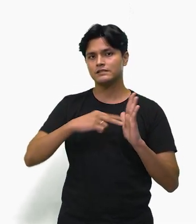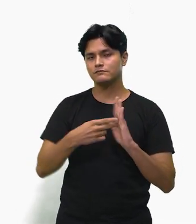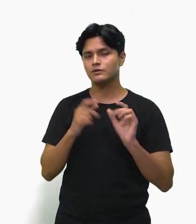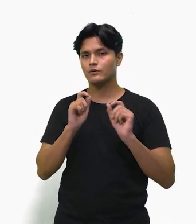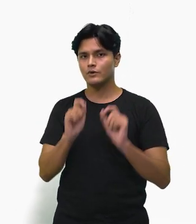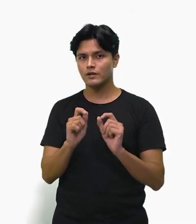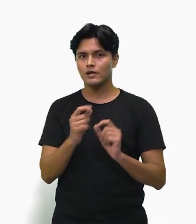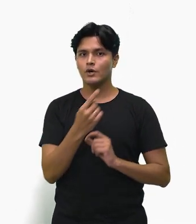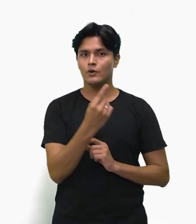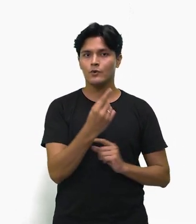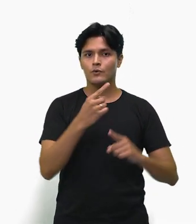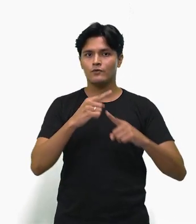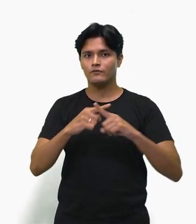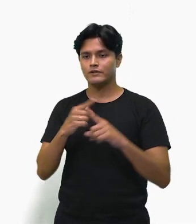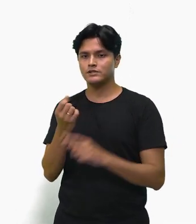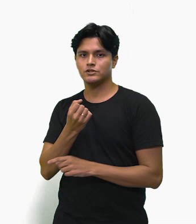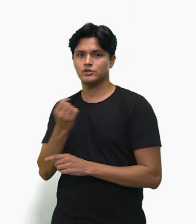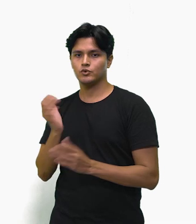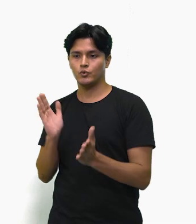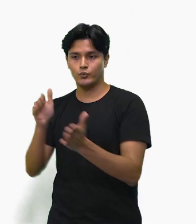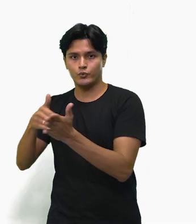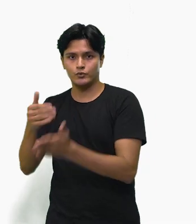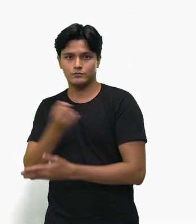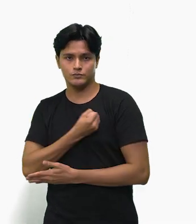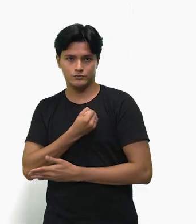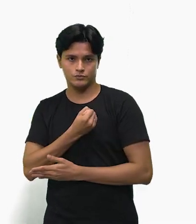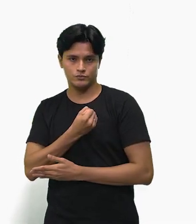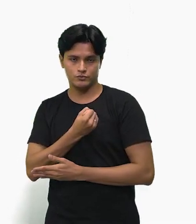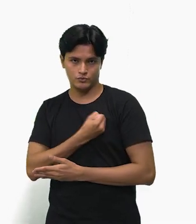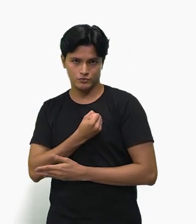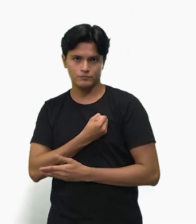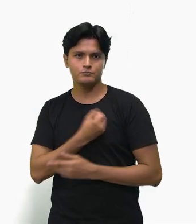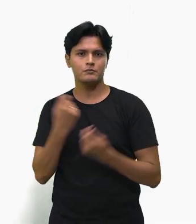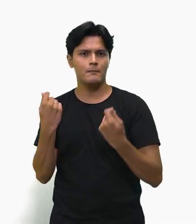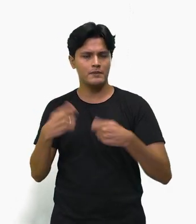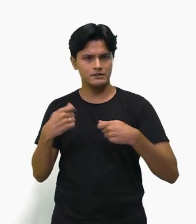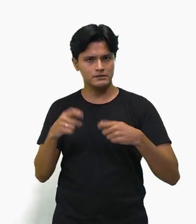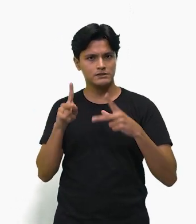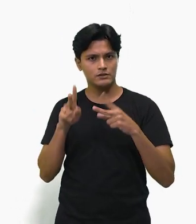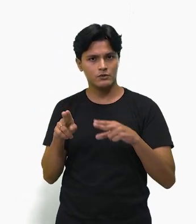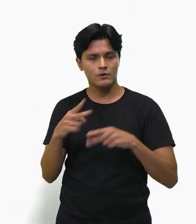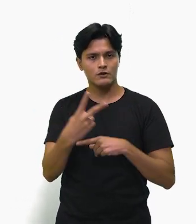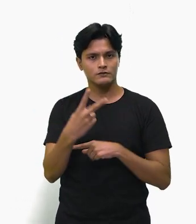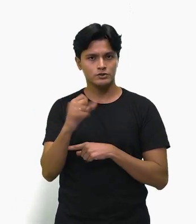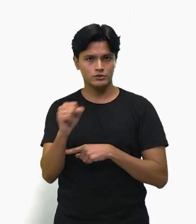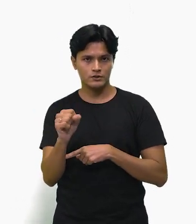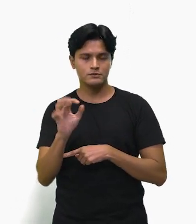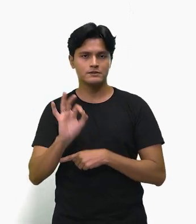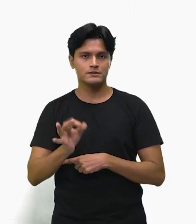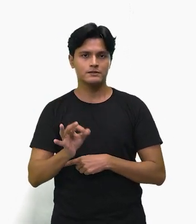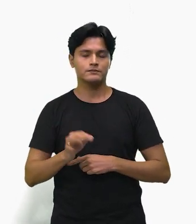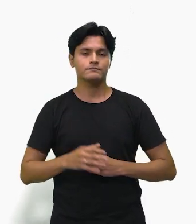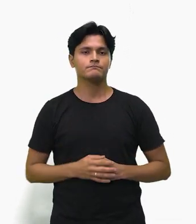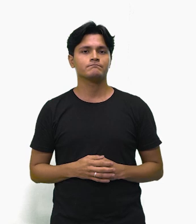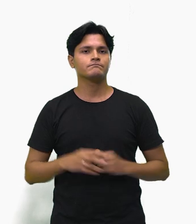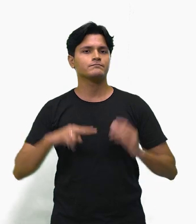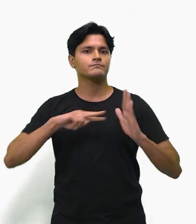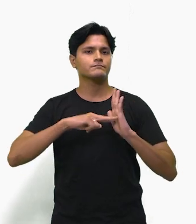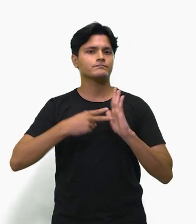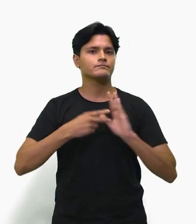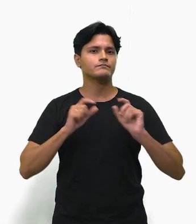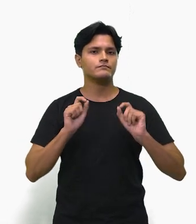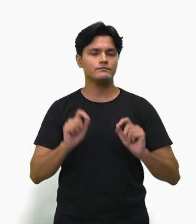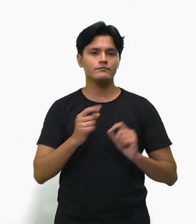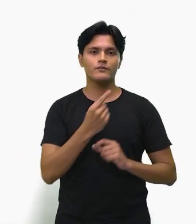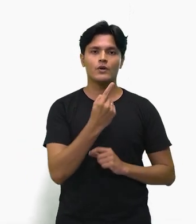o último número aqui, ó, tem que ser igual a 28, certo? Ou